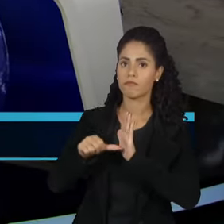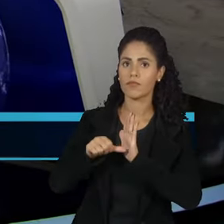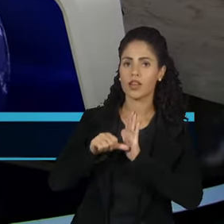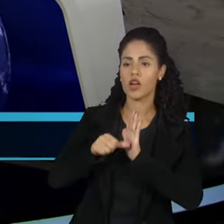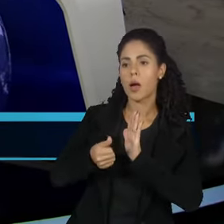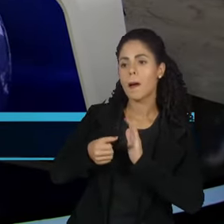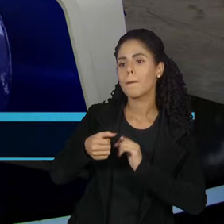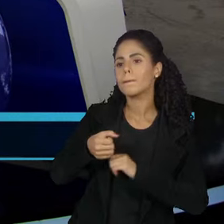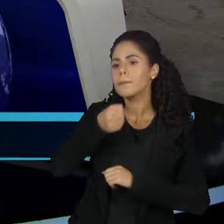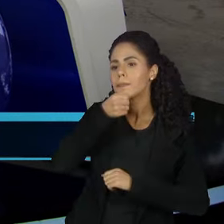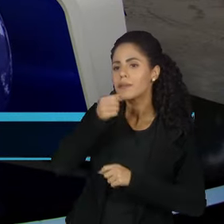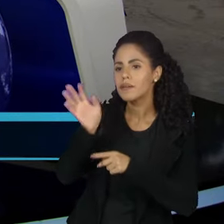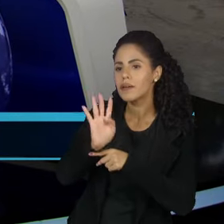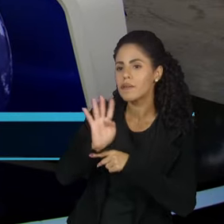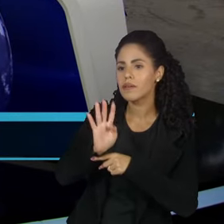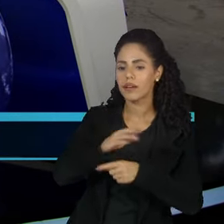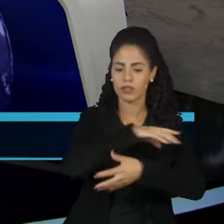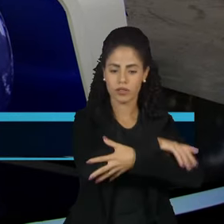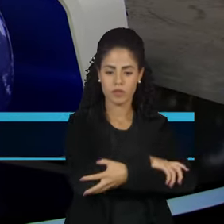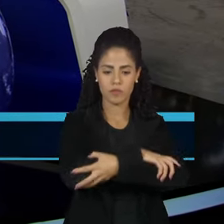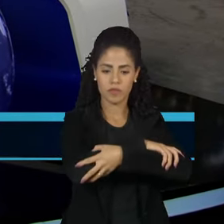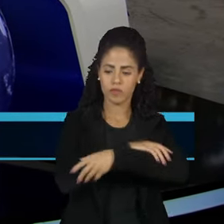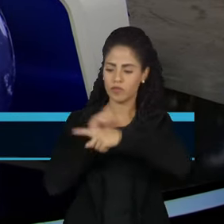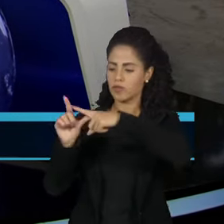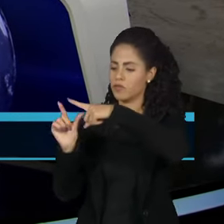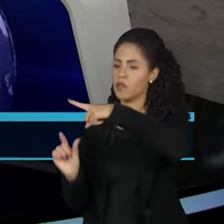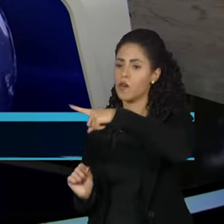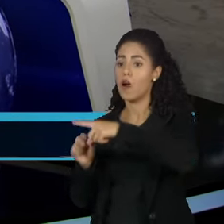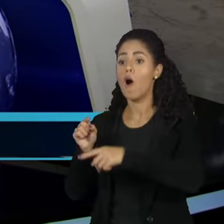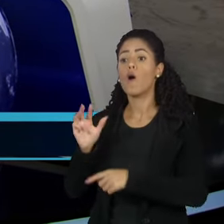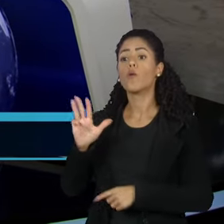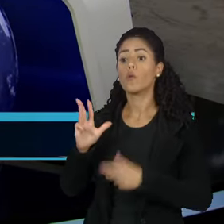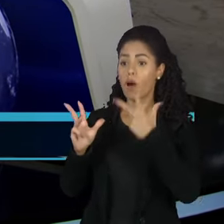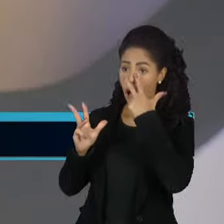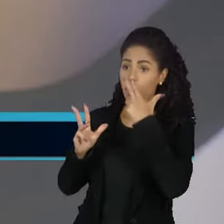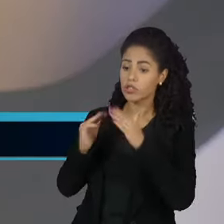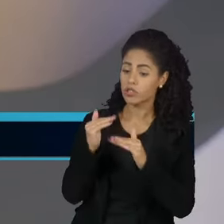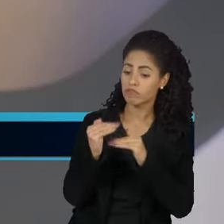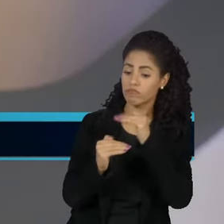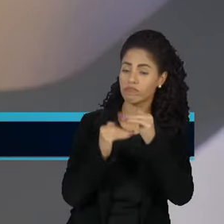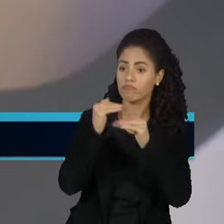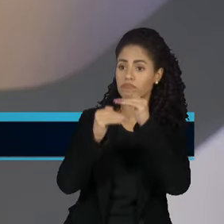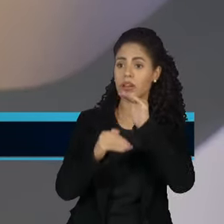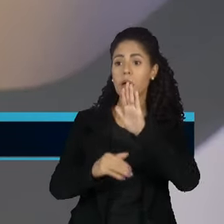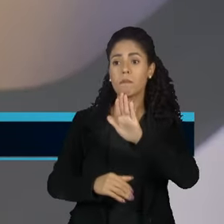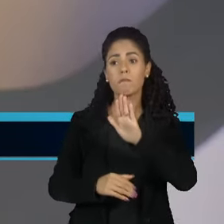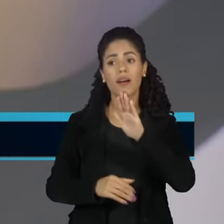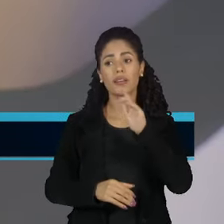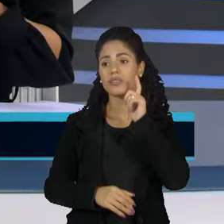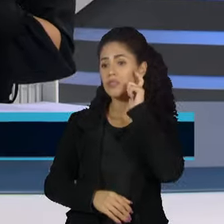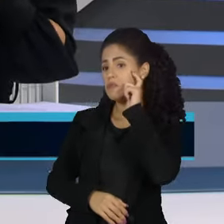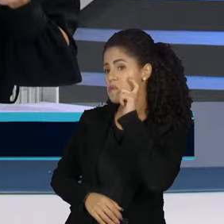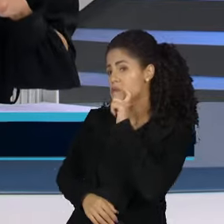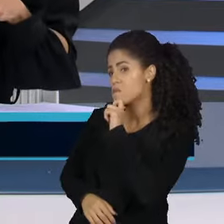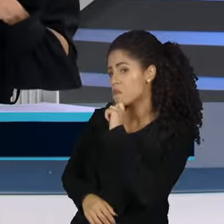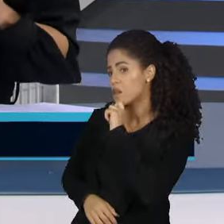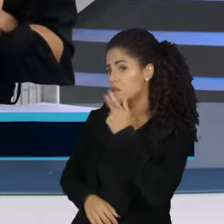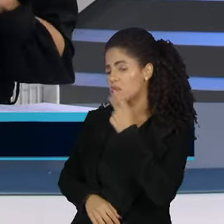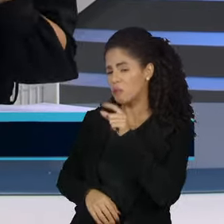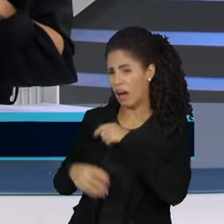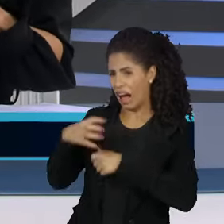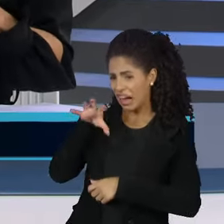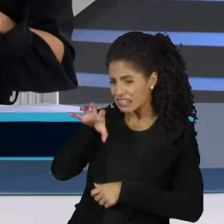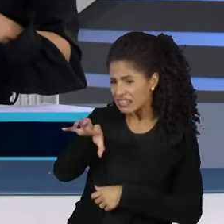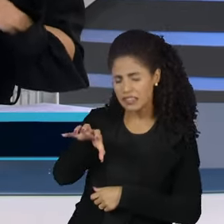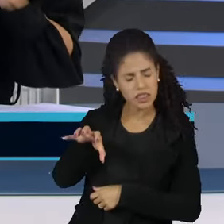Acordo Mercosul, bom, para o Lula houve um avanço no Acordo Mercosul e União Europeia e o Macron falou que o acordo do jeito que